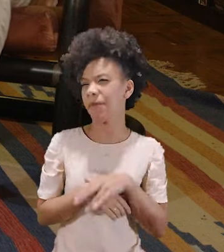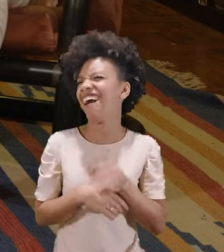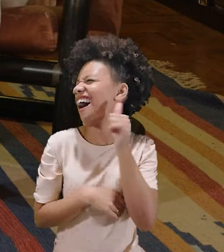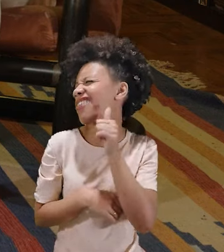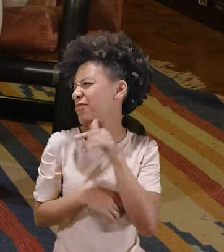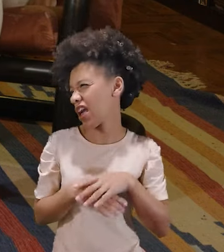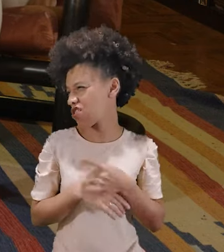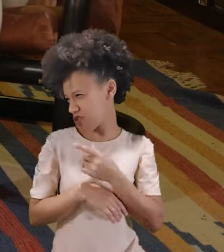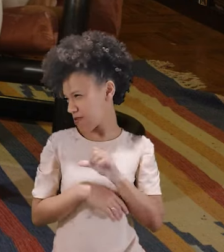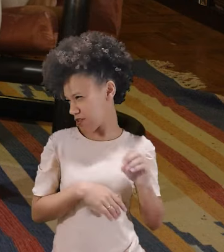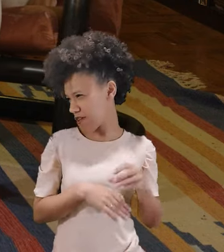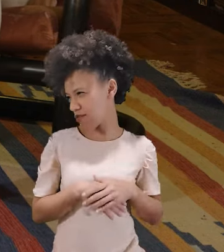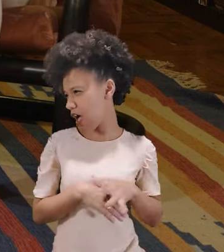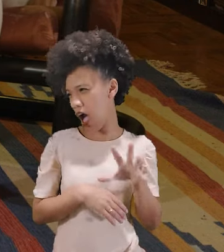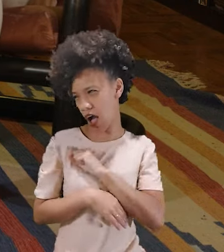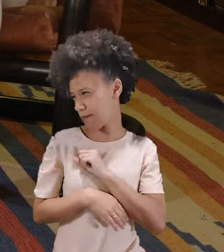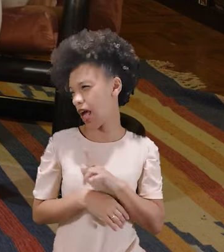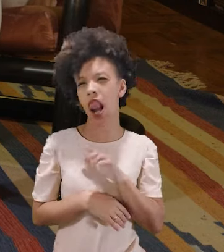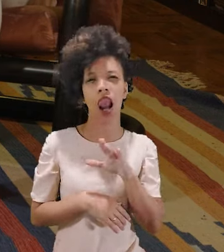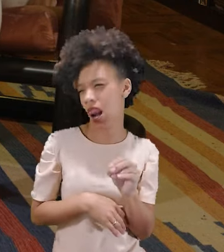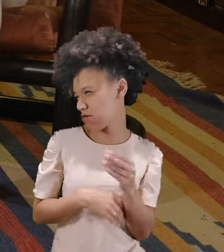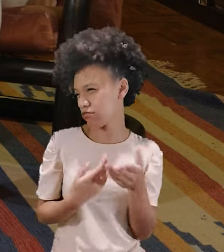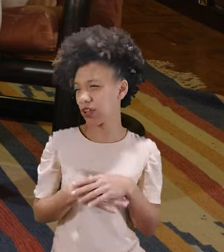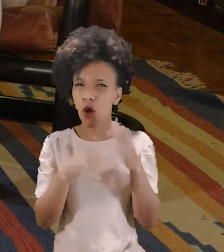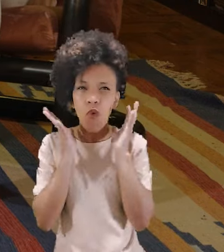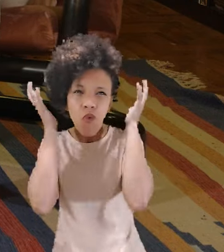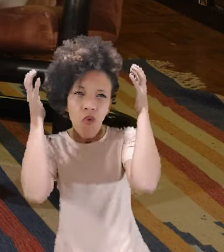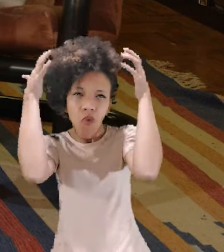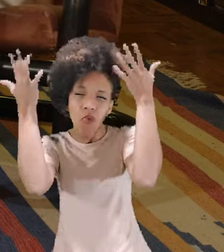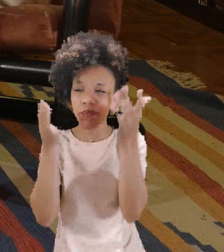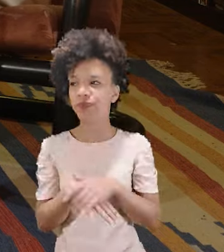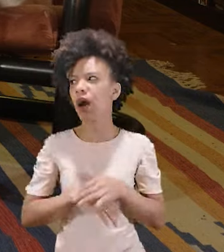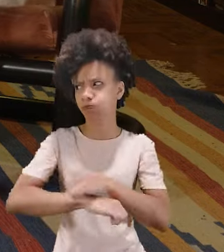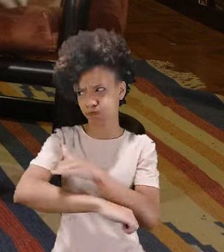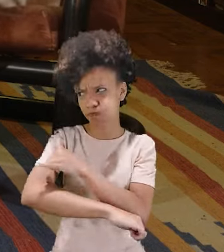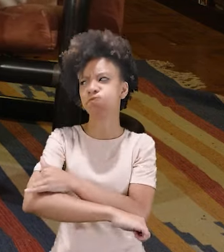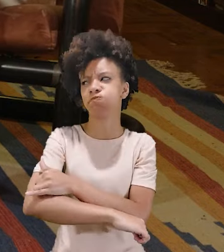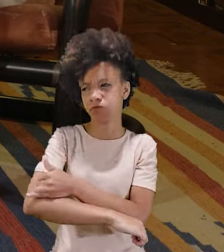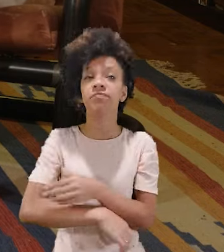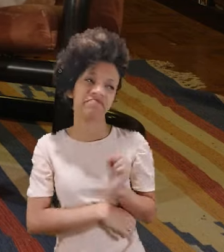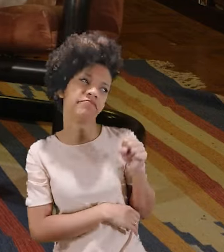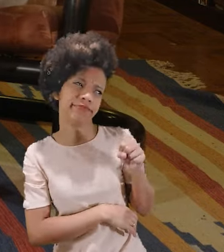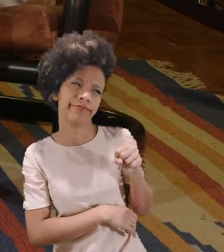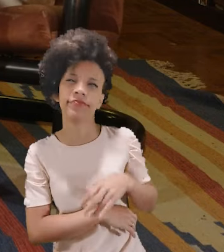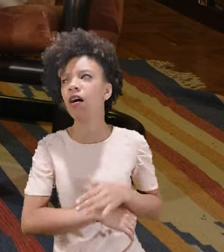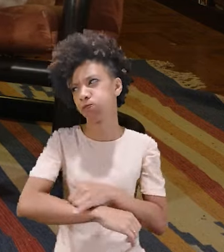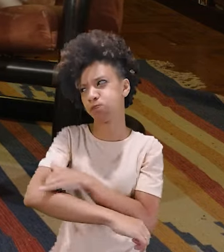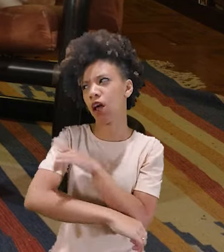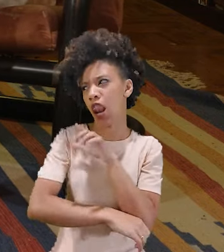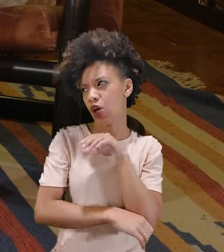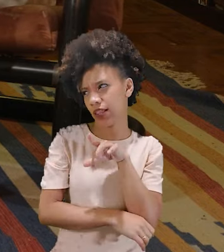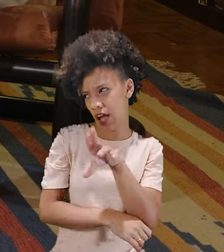apagado as mulherada dos anos 90 ano essa cabelinho ele tava bem na casa ela engordou deu uma trufa entendeu Deus